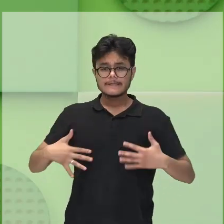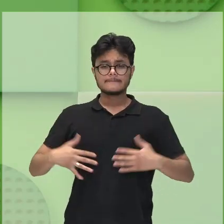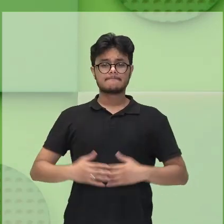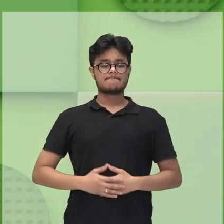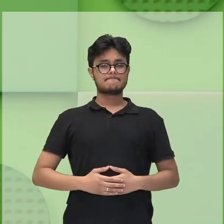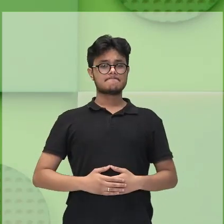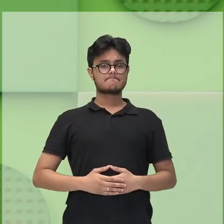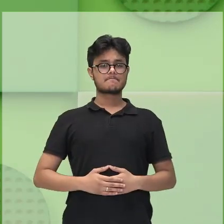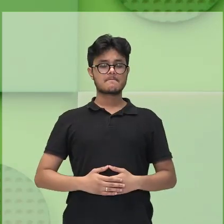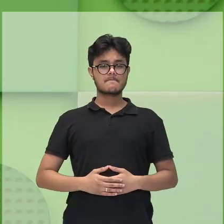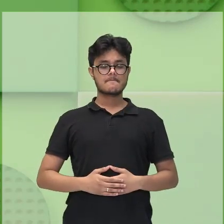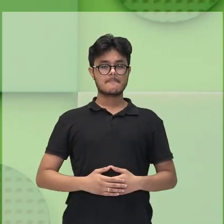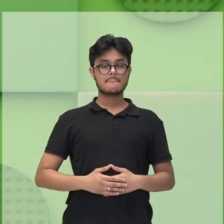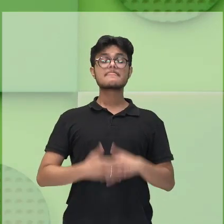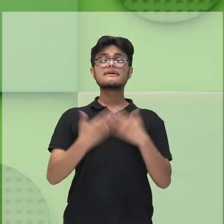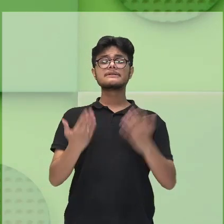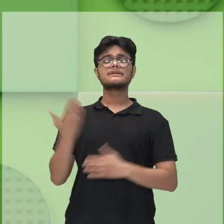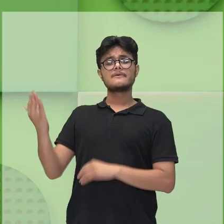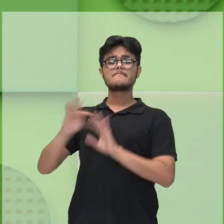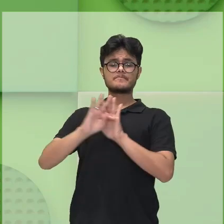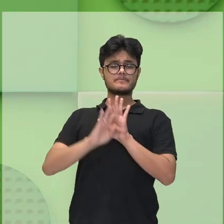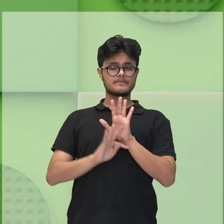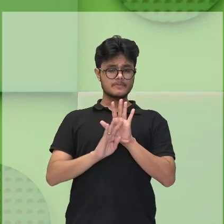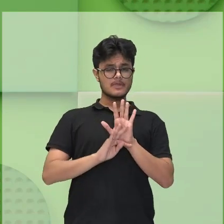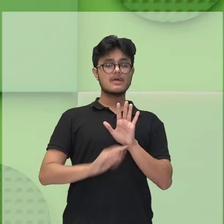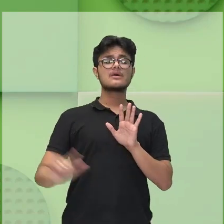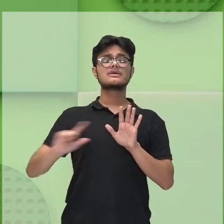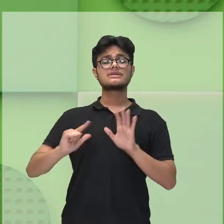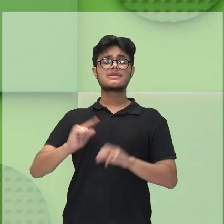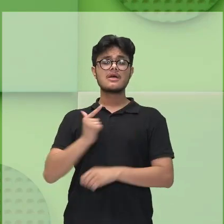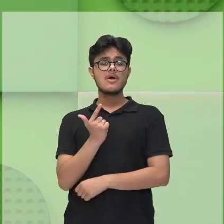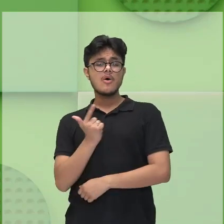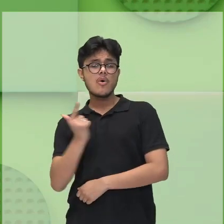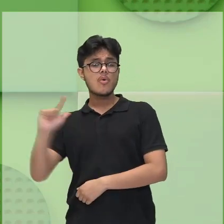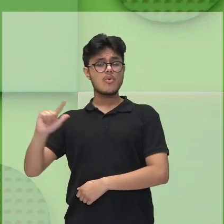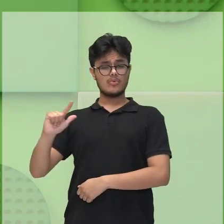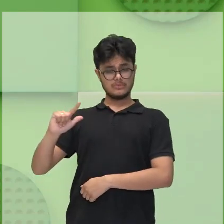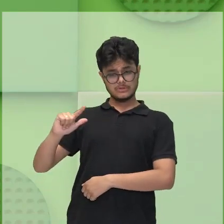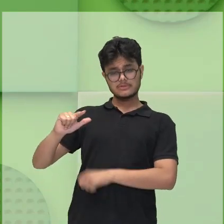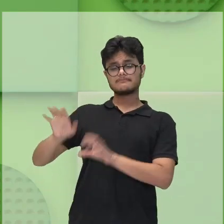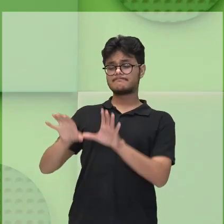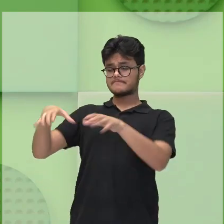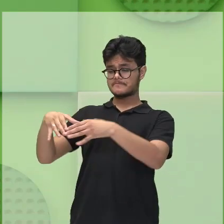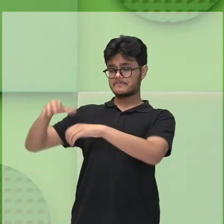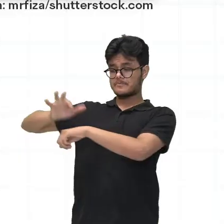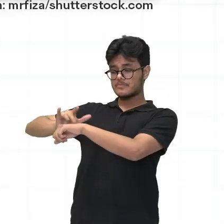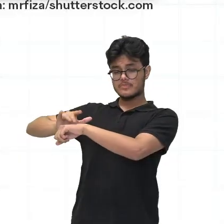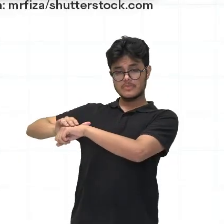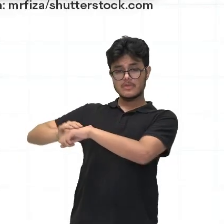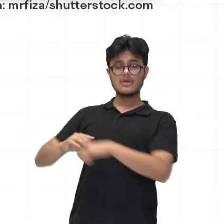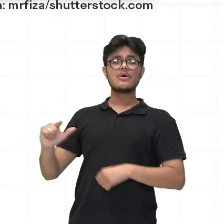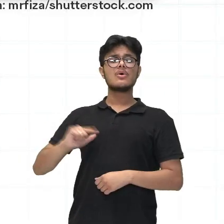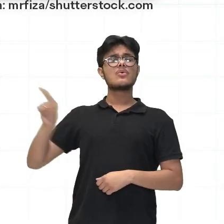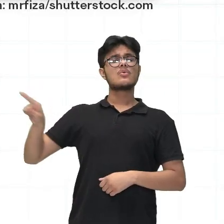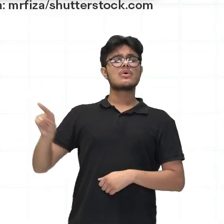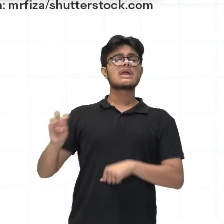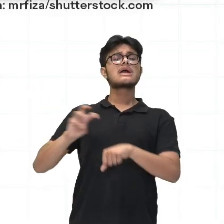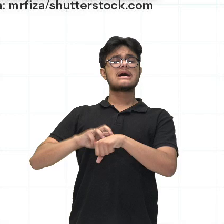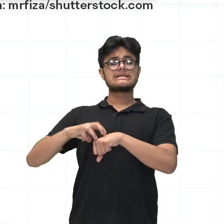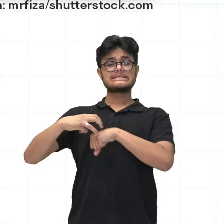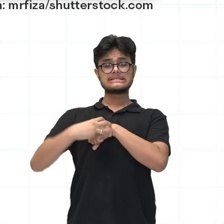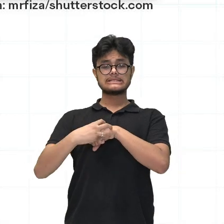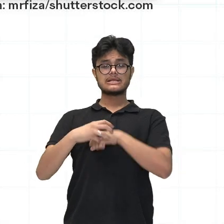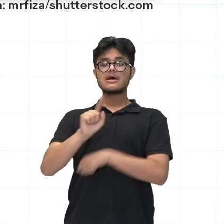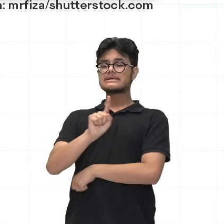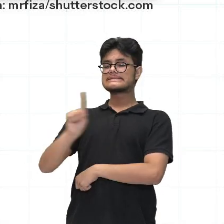certo? Voltando lá para a nossa cartela, ainda tem uma outra arbovirose que é a zika, né? Então, nós